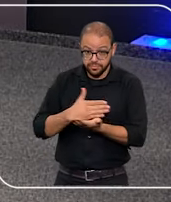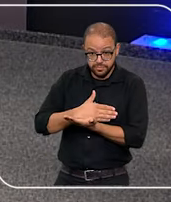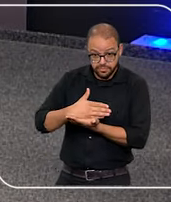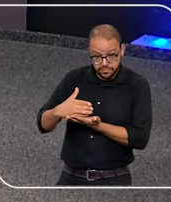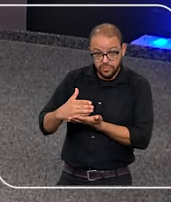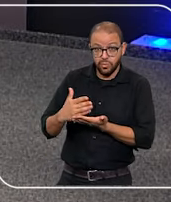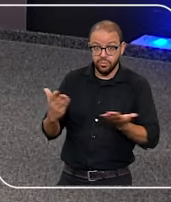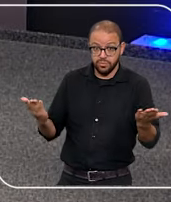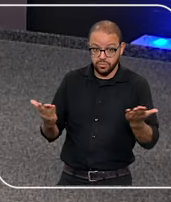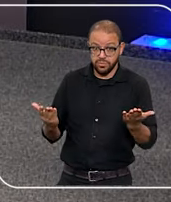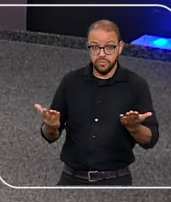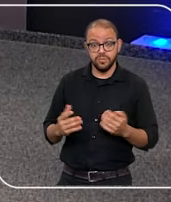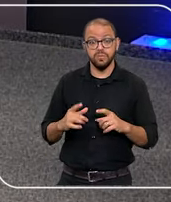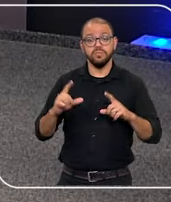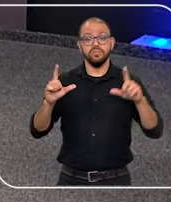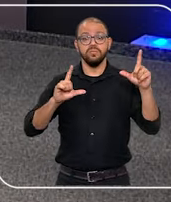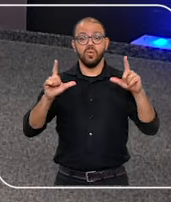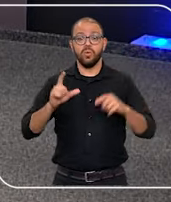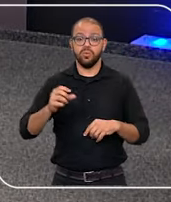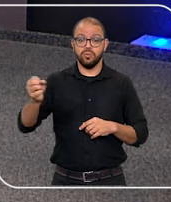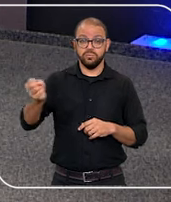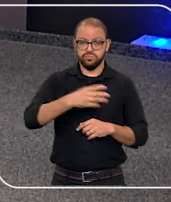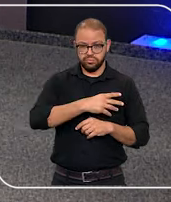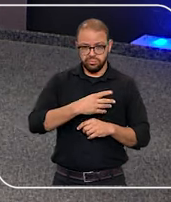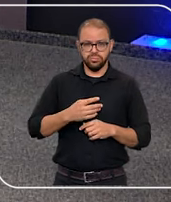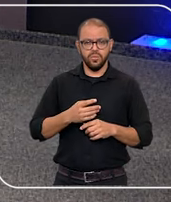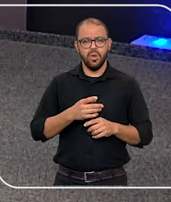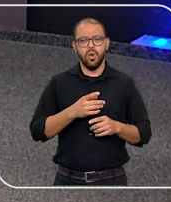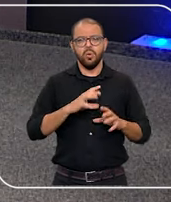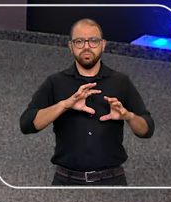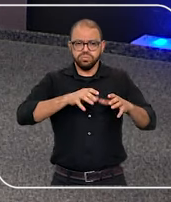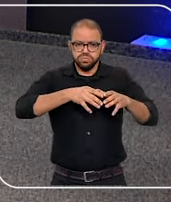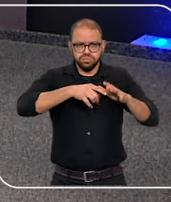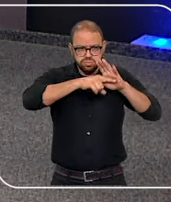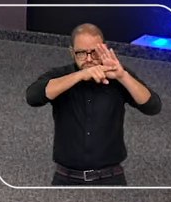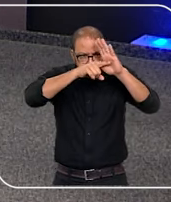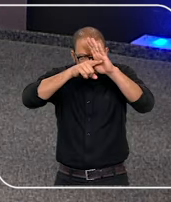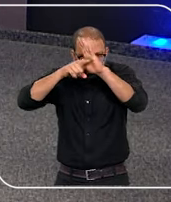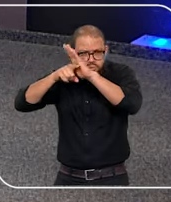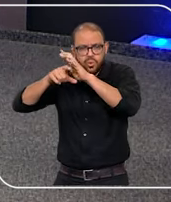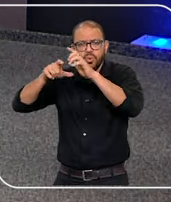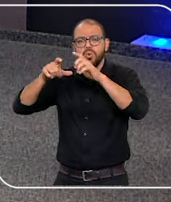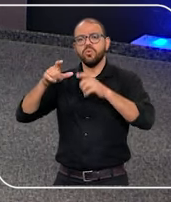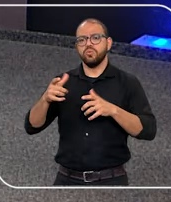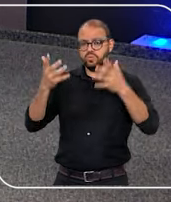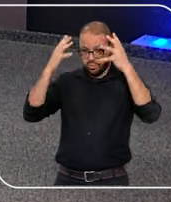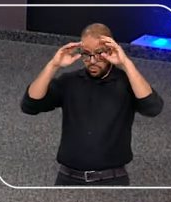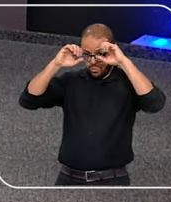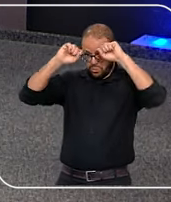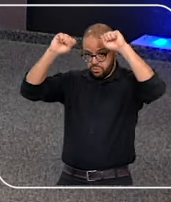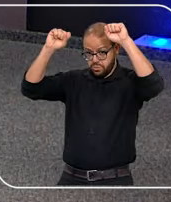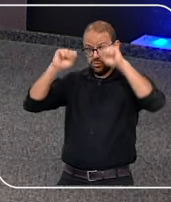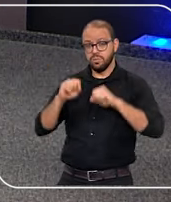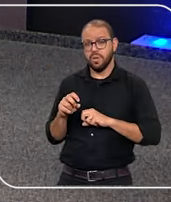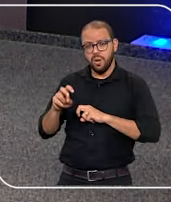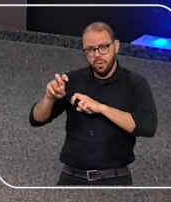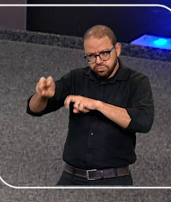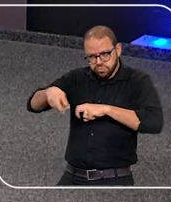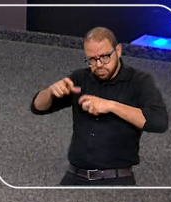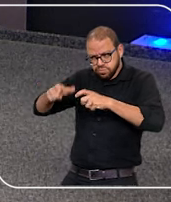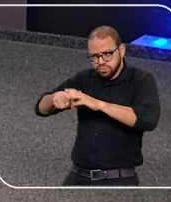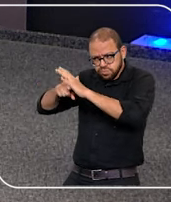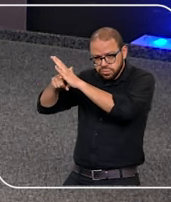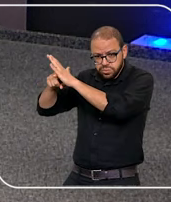E a gente começa esta edição falando de um novo desdobramento da Operação Faroeste no Superior Tribunal de